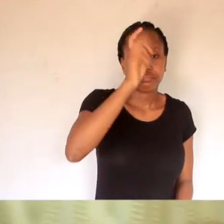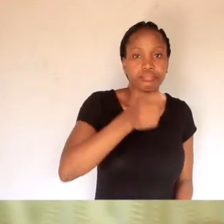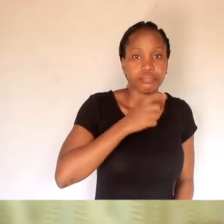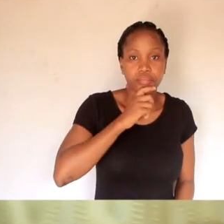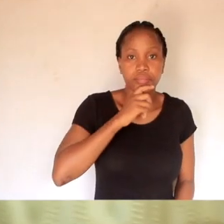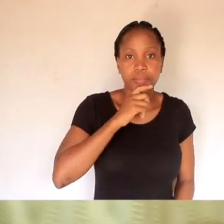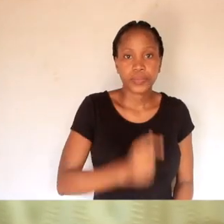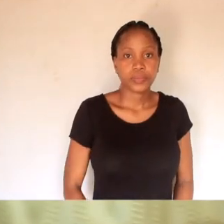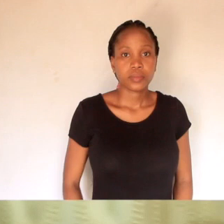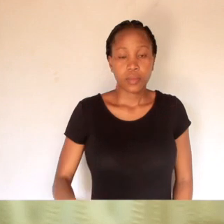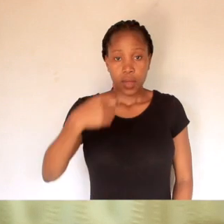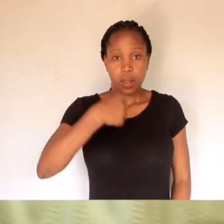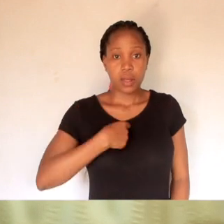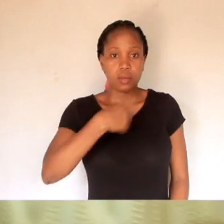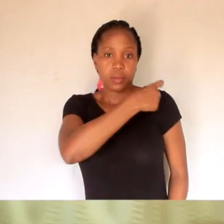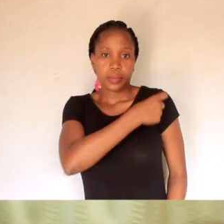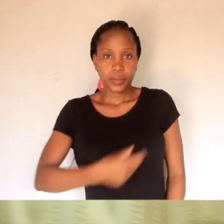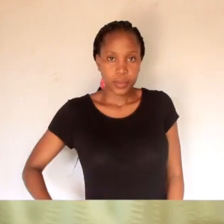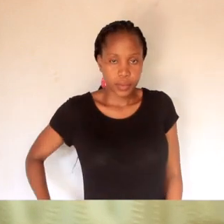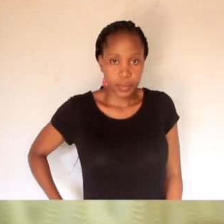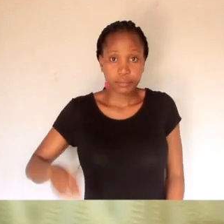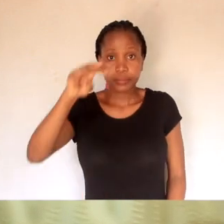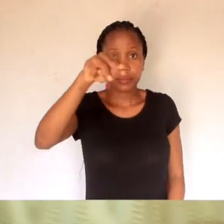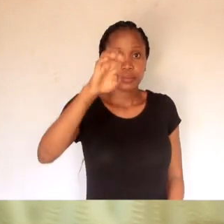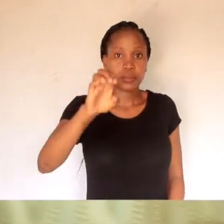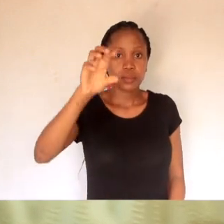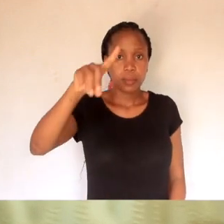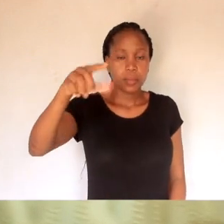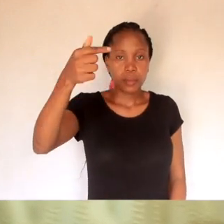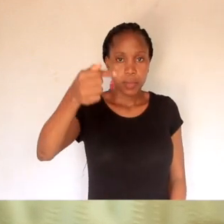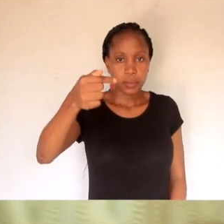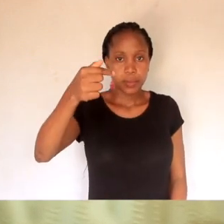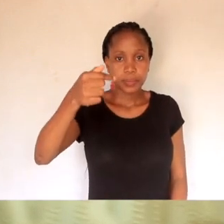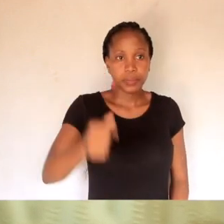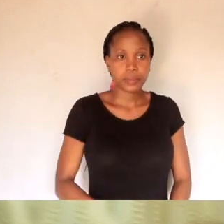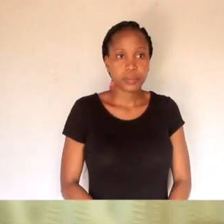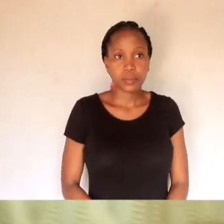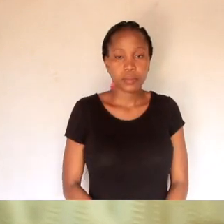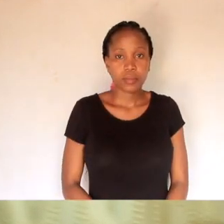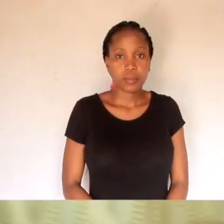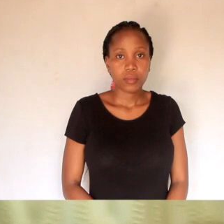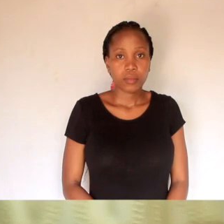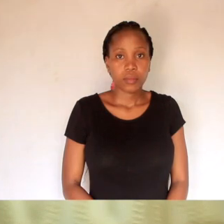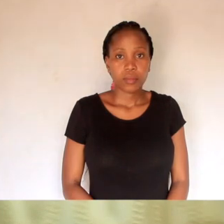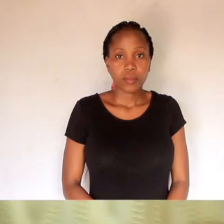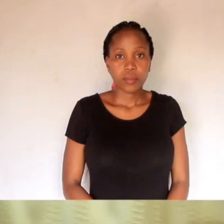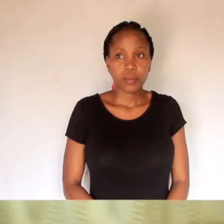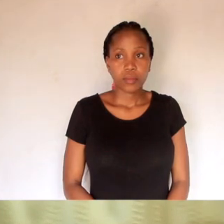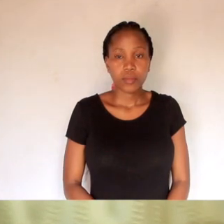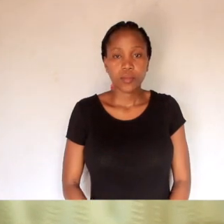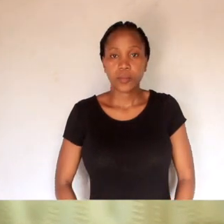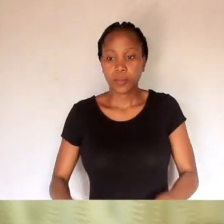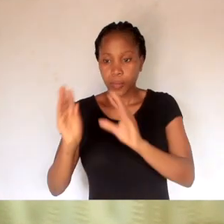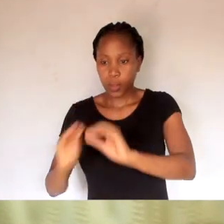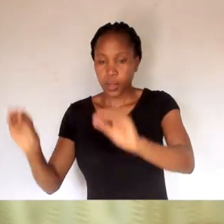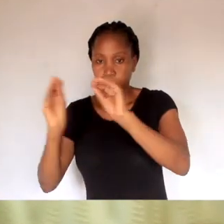eu fico presidente do MEPT também, por causa do trabalho que nós ficamos, eu fiquei presidente da Organização da Educação nos